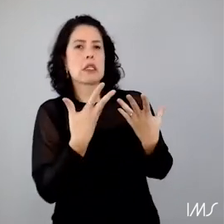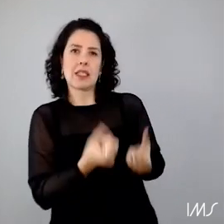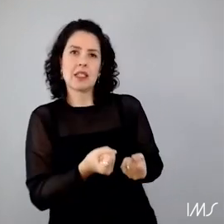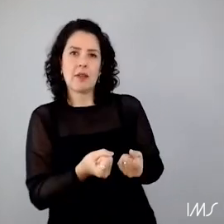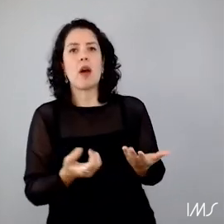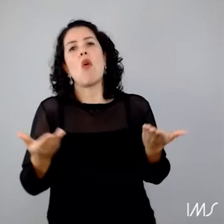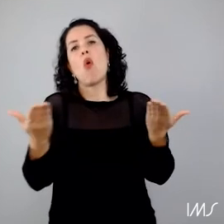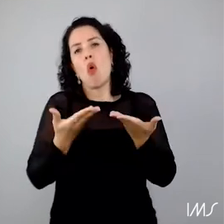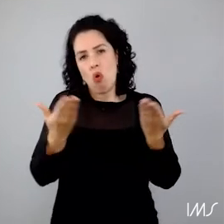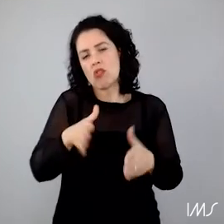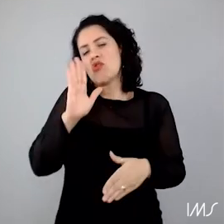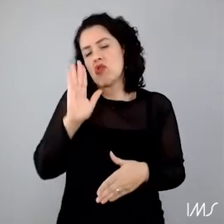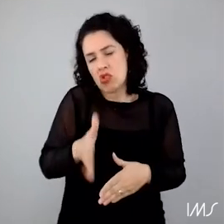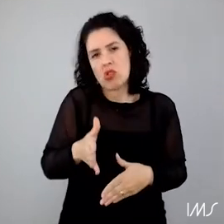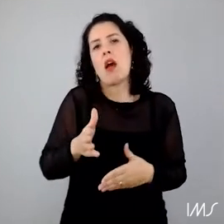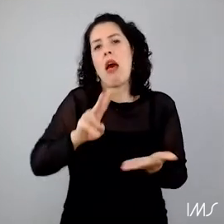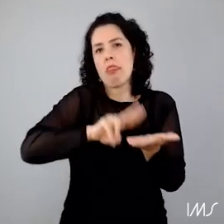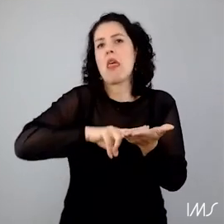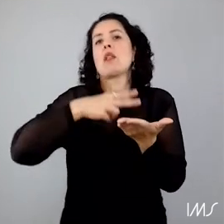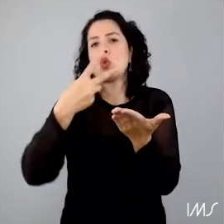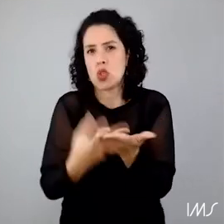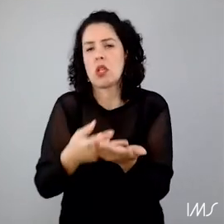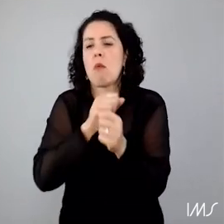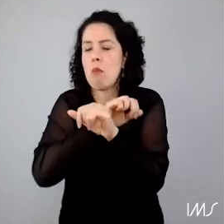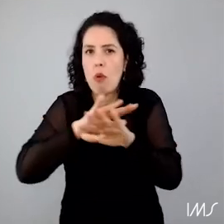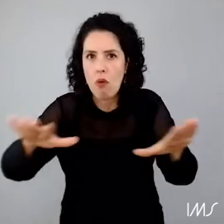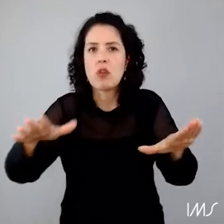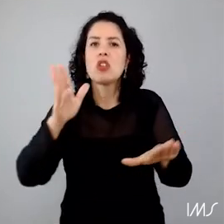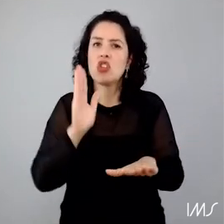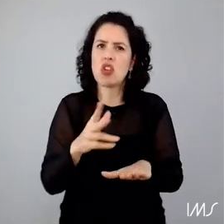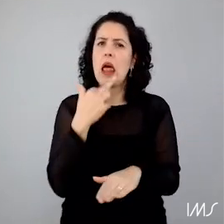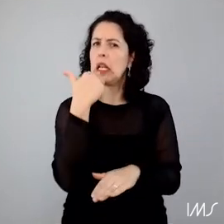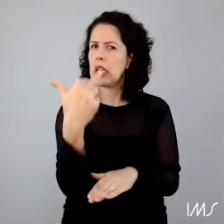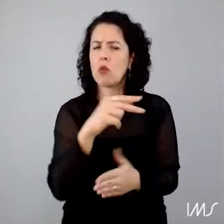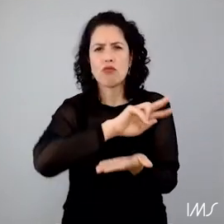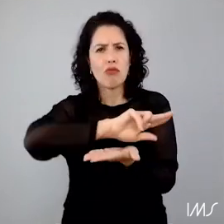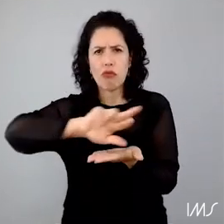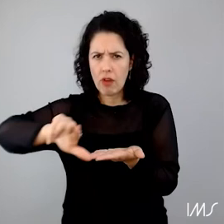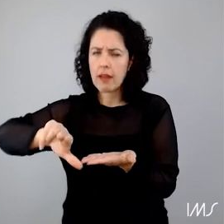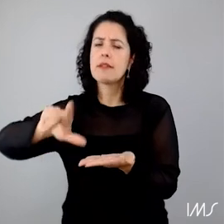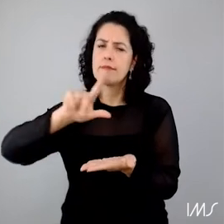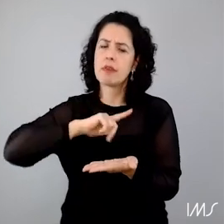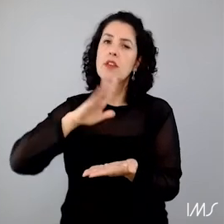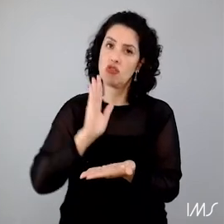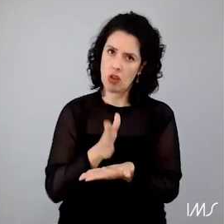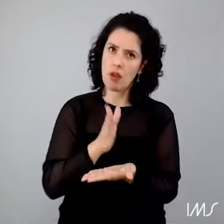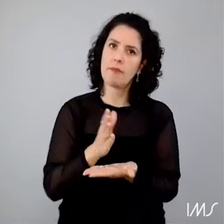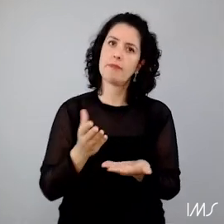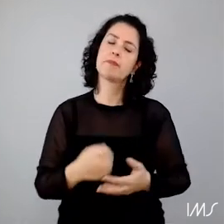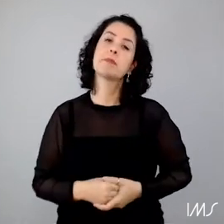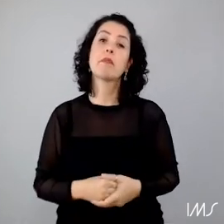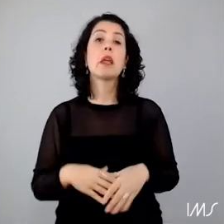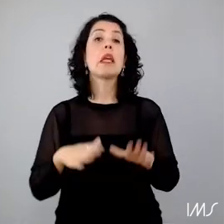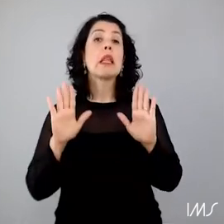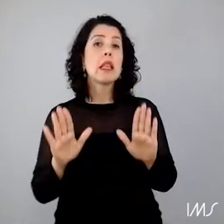várias línguas, vários idiomas, etc. O fato é esse, então, o fato é político, é um fato cultural, é um